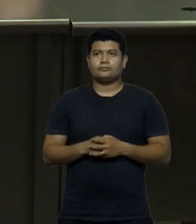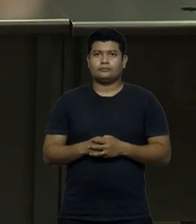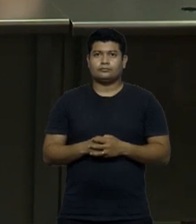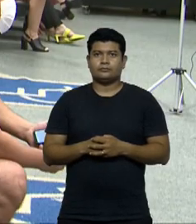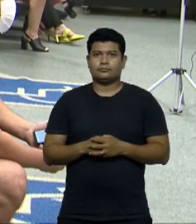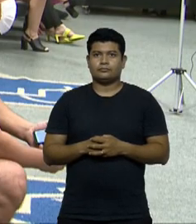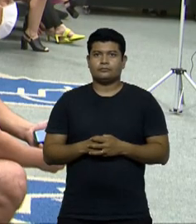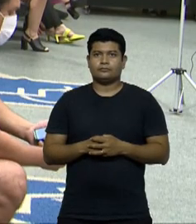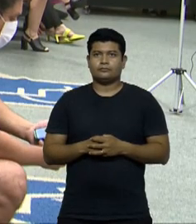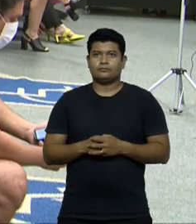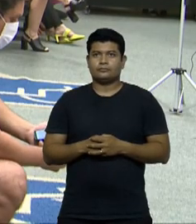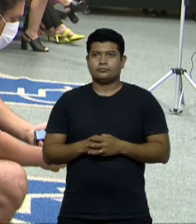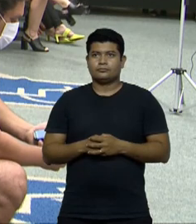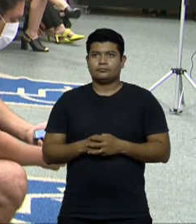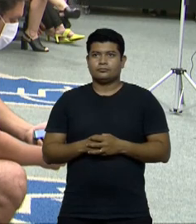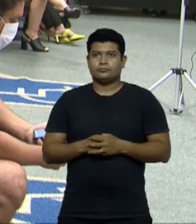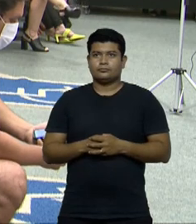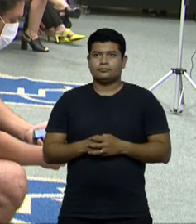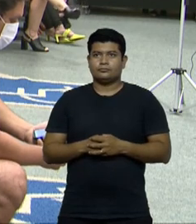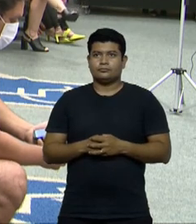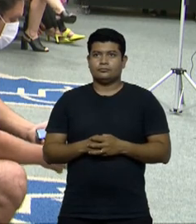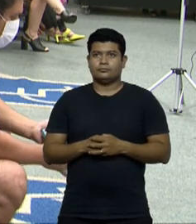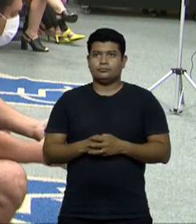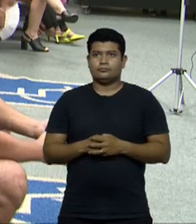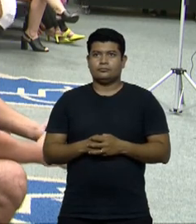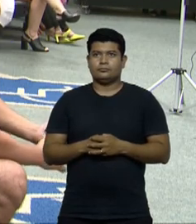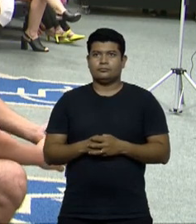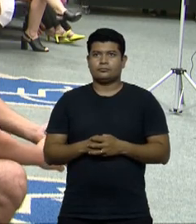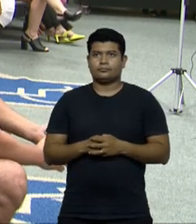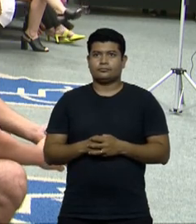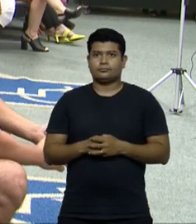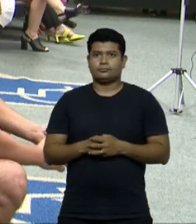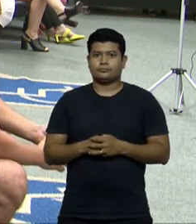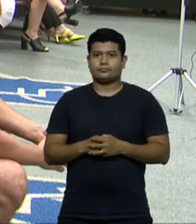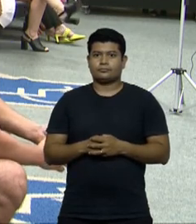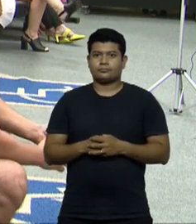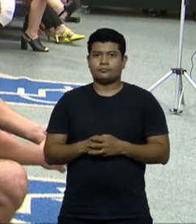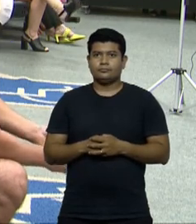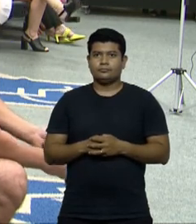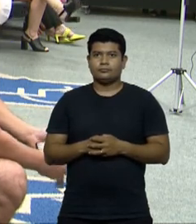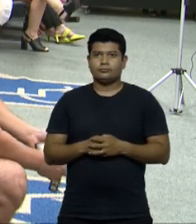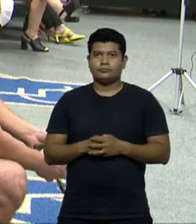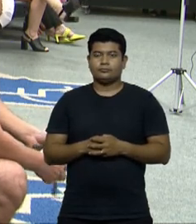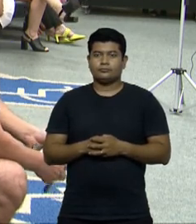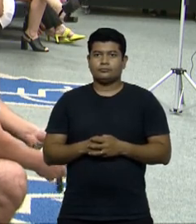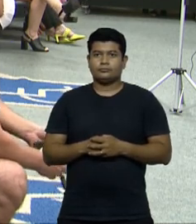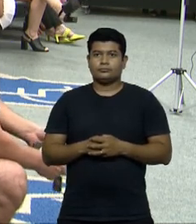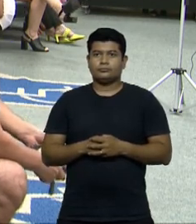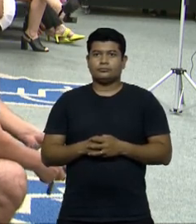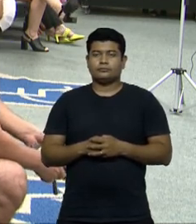o ou seja não é oficial não é aberto não é transparente sim